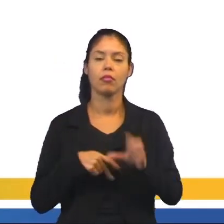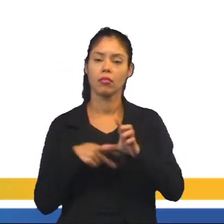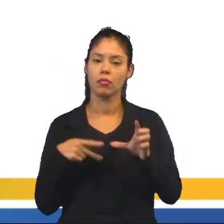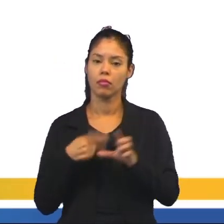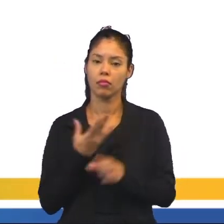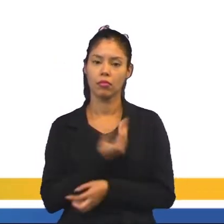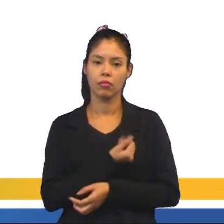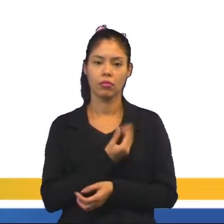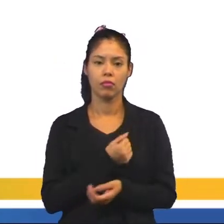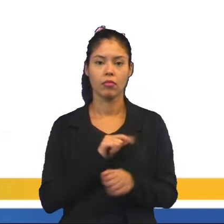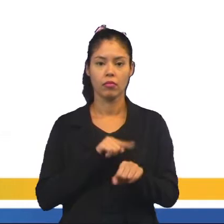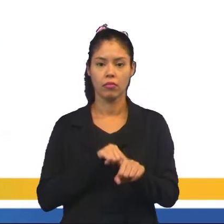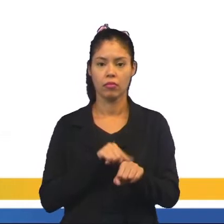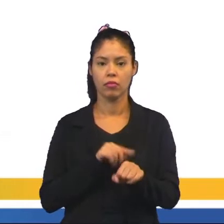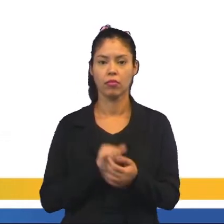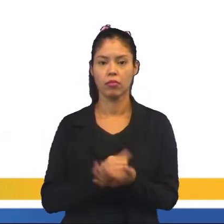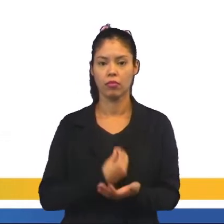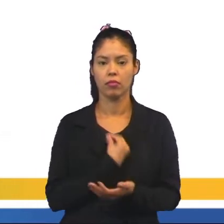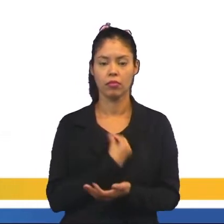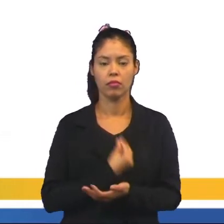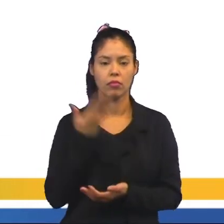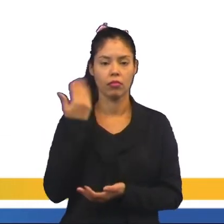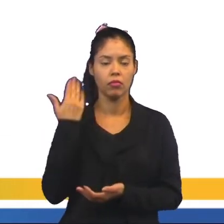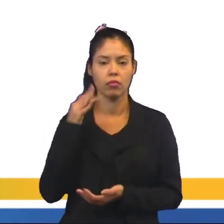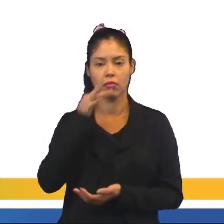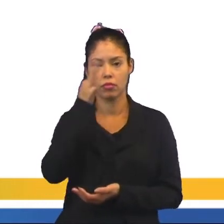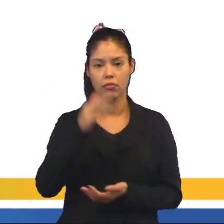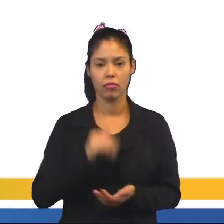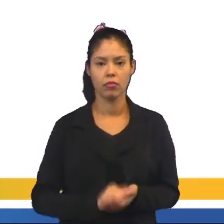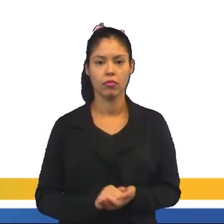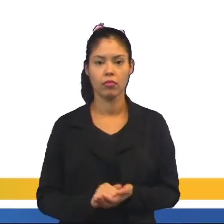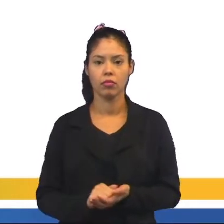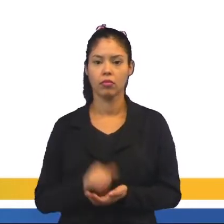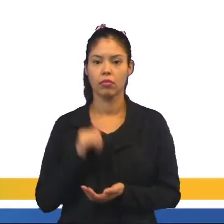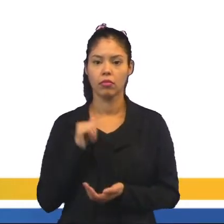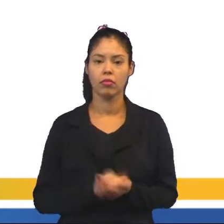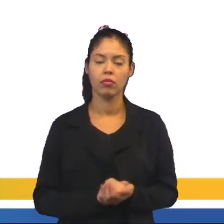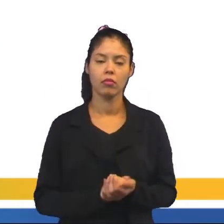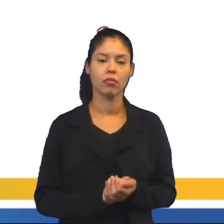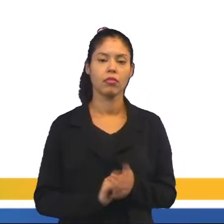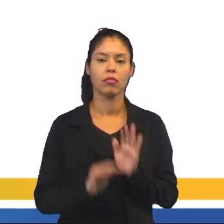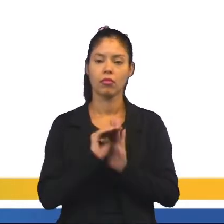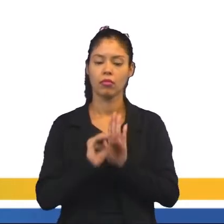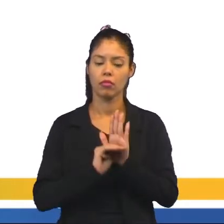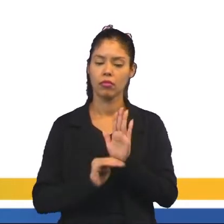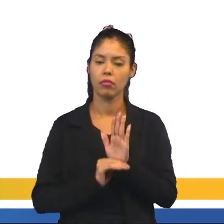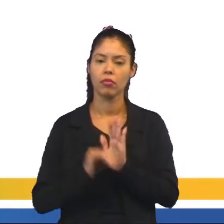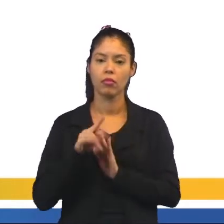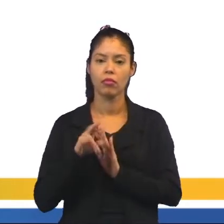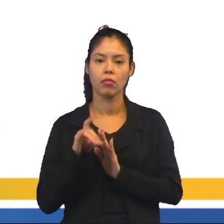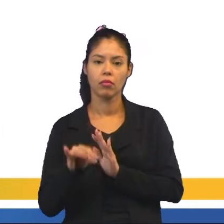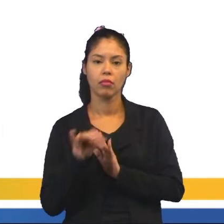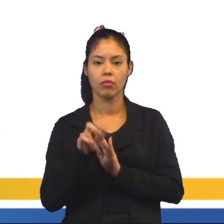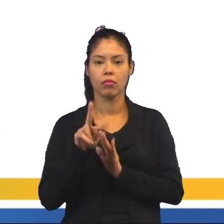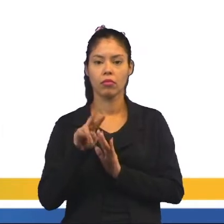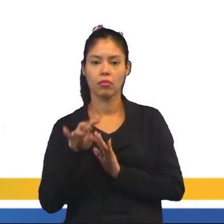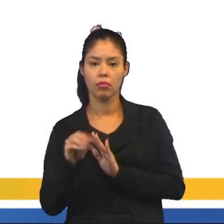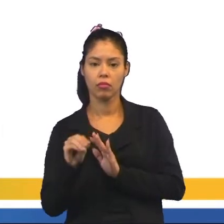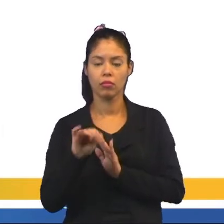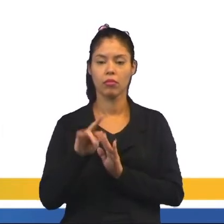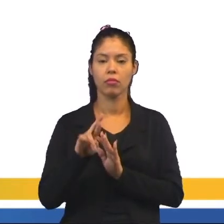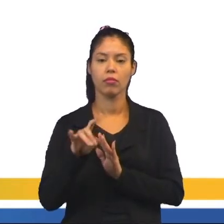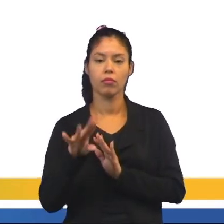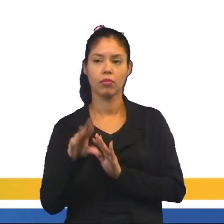plural que é o número o tempo né que a presente passado e futuro o modo né os verbos ele tem modo indicativo subjuntivo